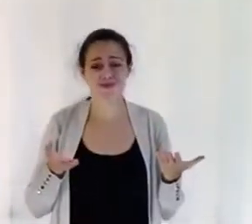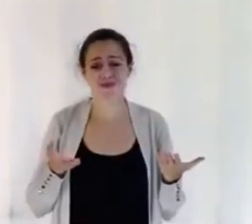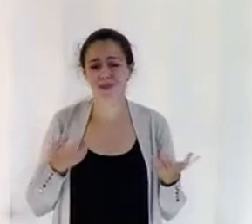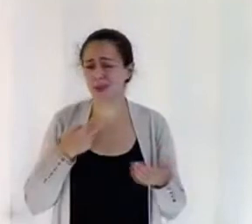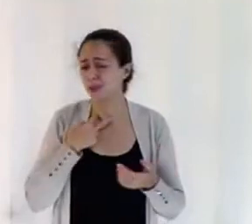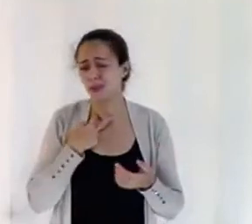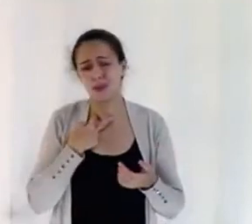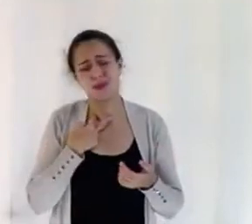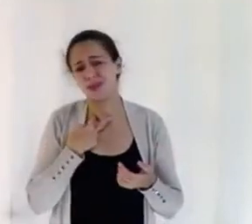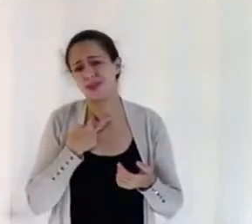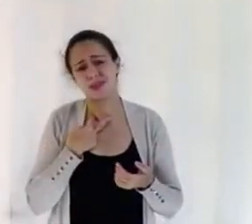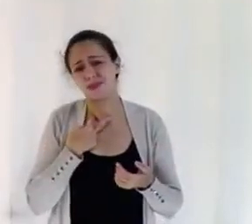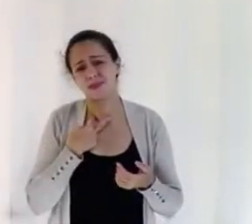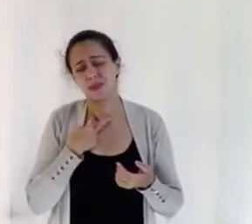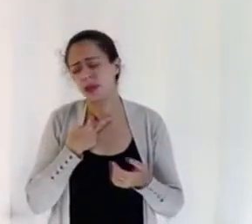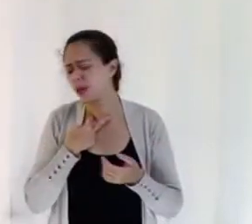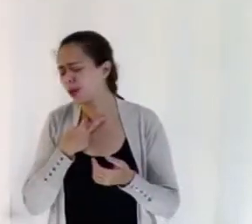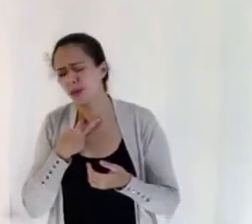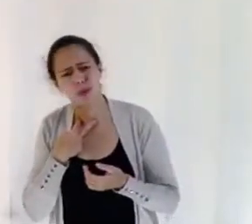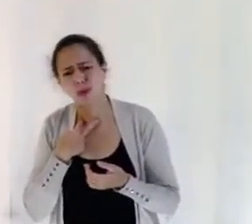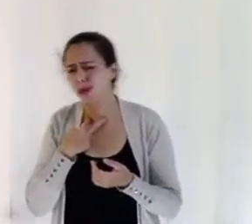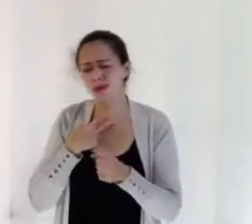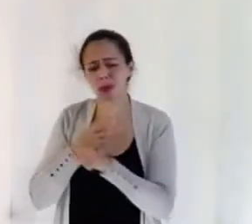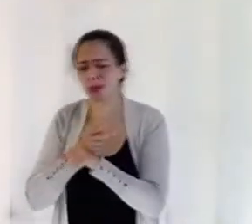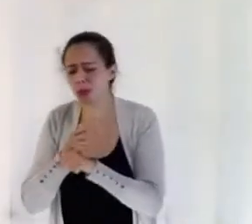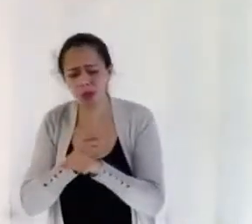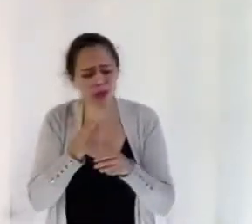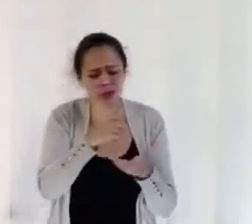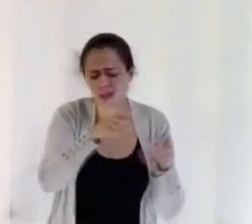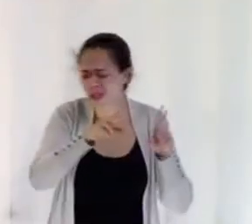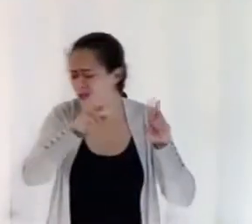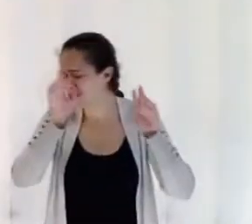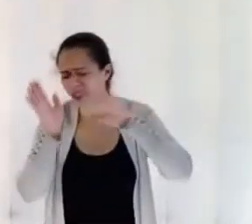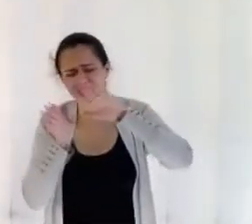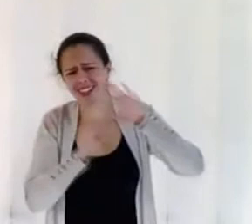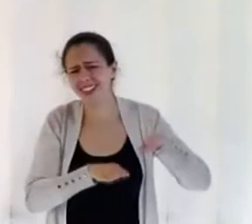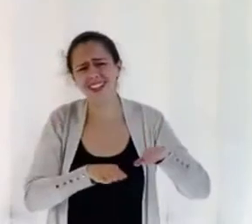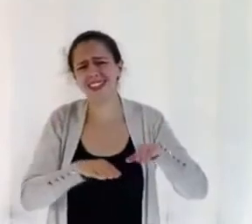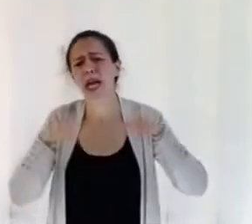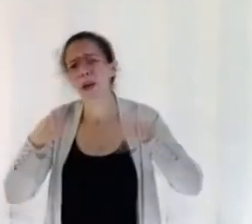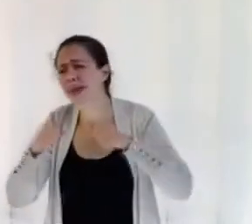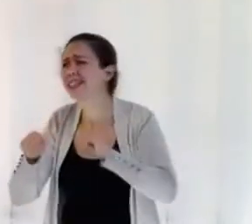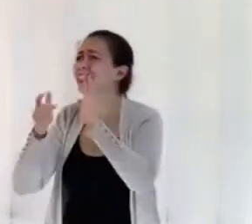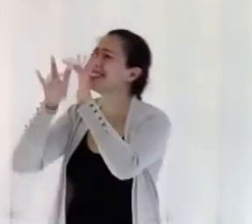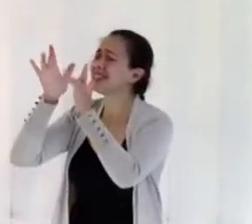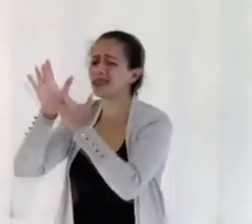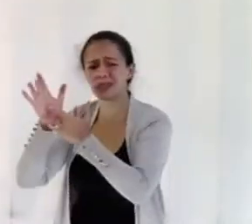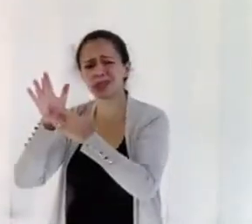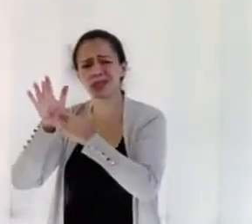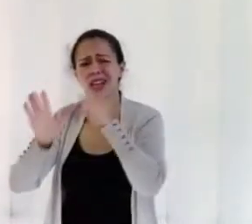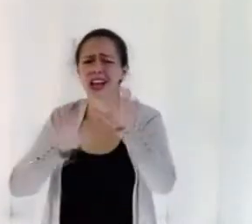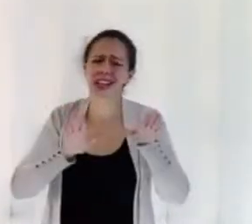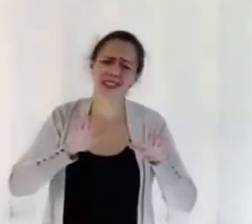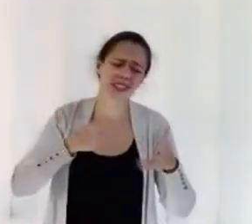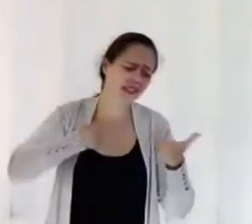Mas não é isso que eu quero, não é isso que eu busco, não é isso que eu preciso. E muitas das vezes nós fazemos isso e nos